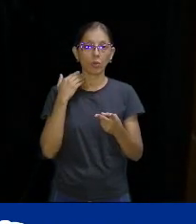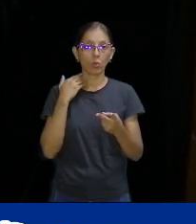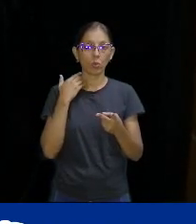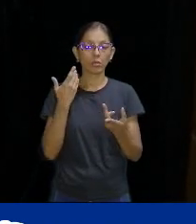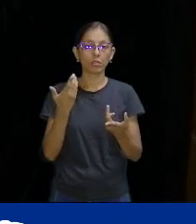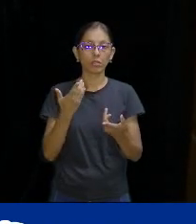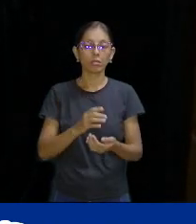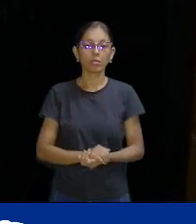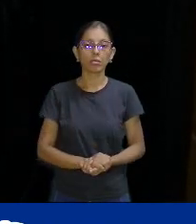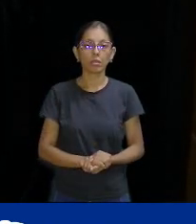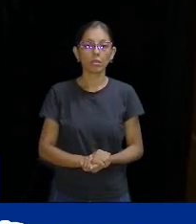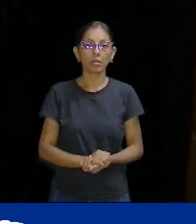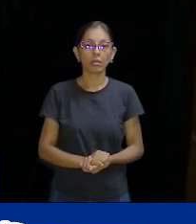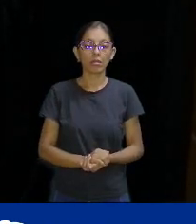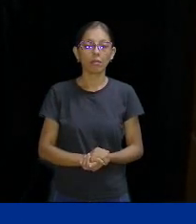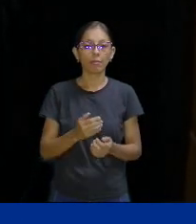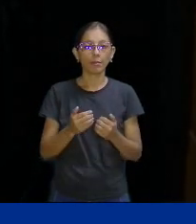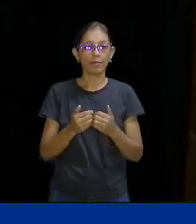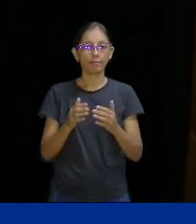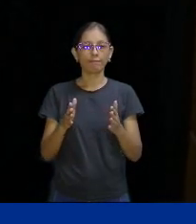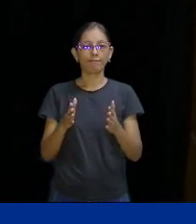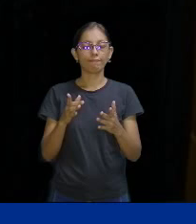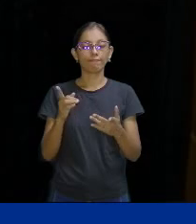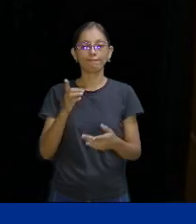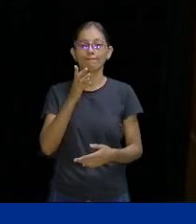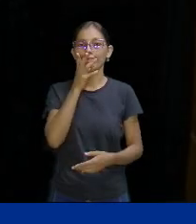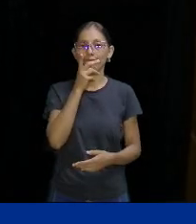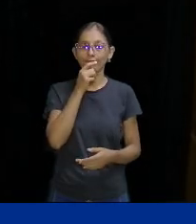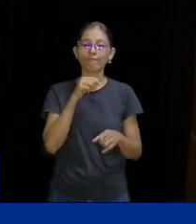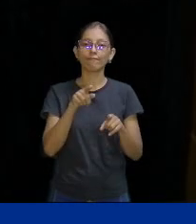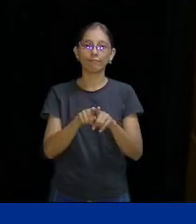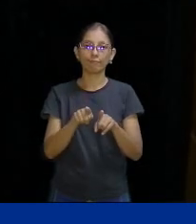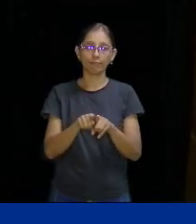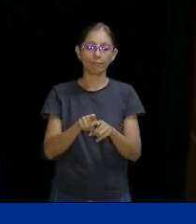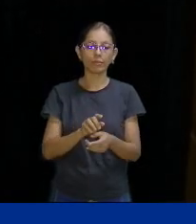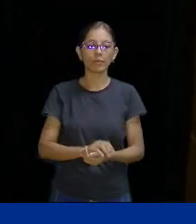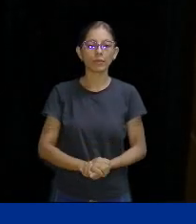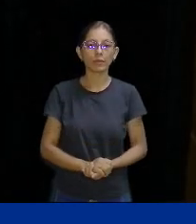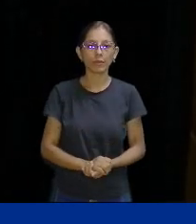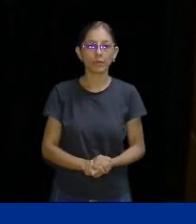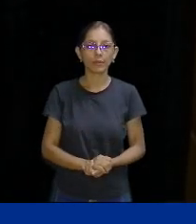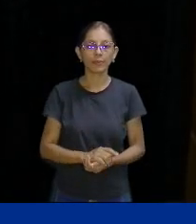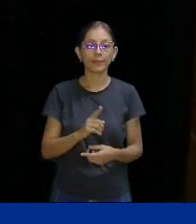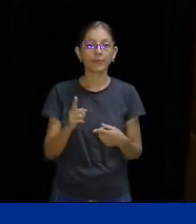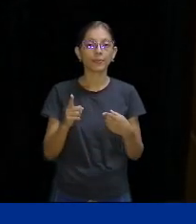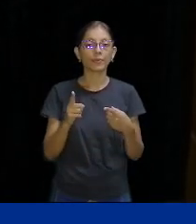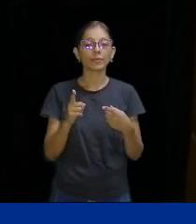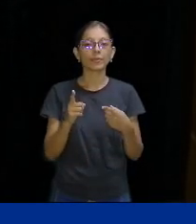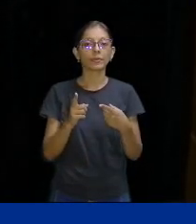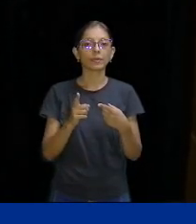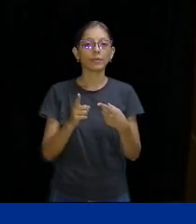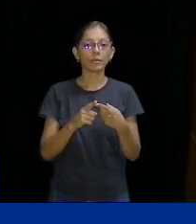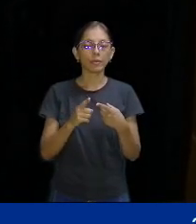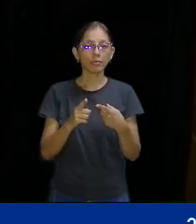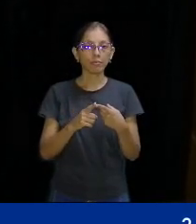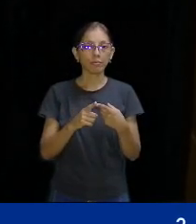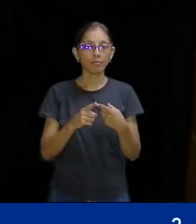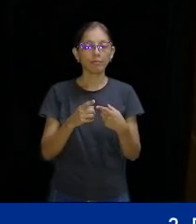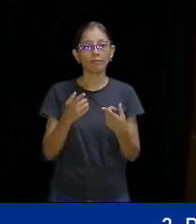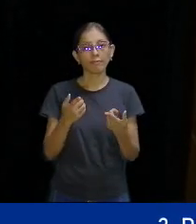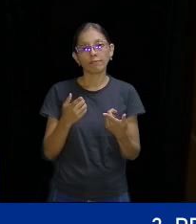bancárias específicas para a campanha eleitoral. Pois bem, quanto ao primeiro vício, não há como